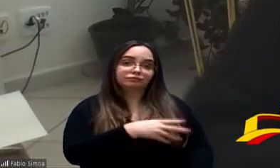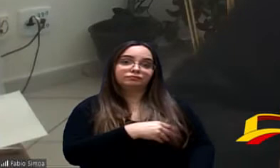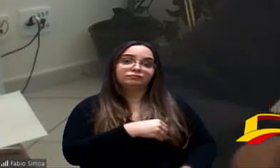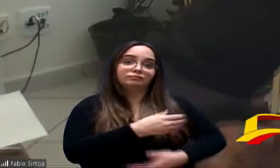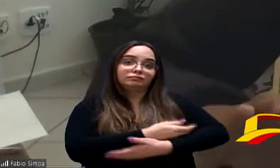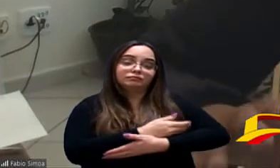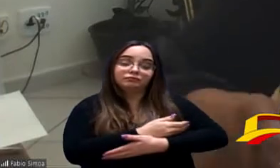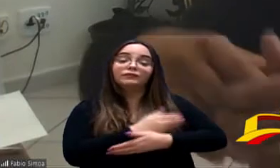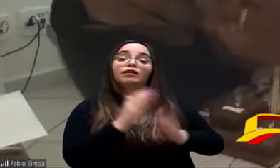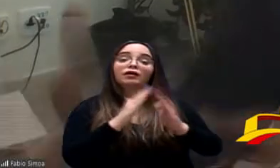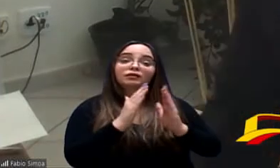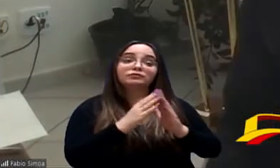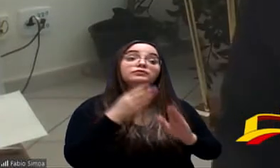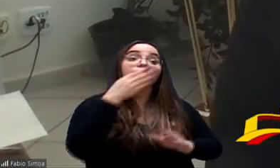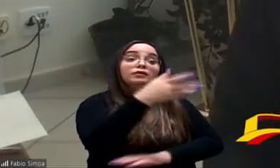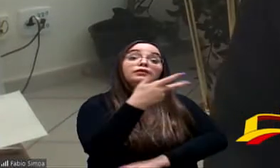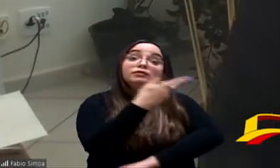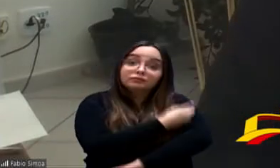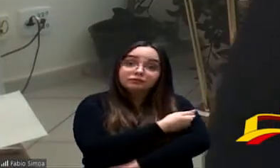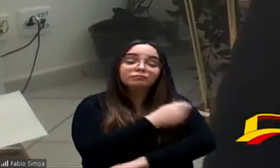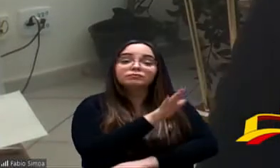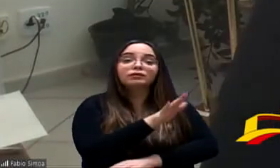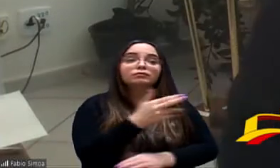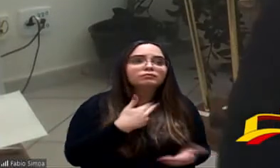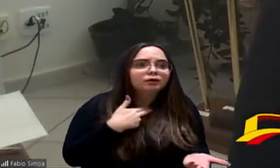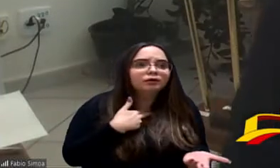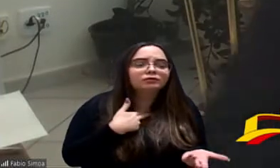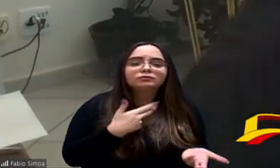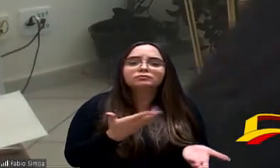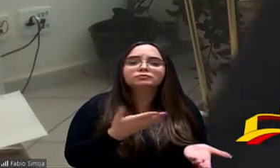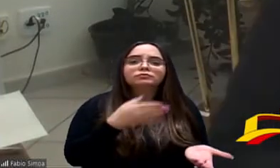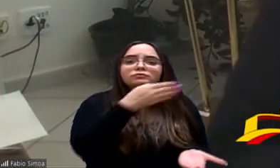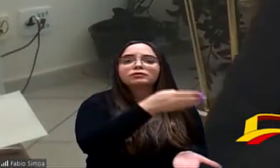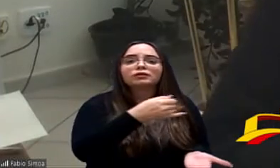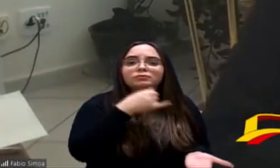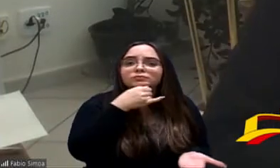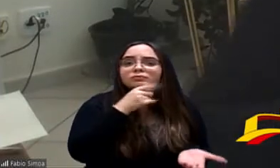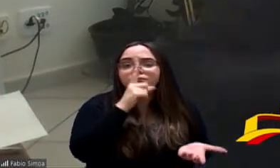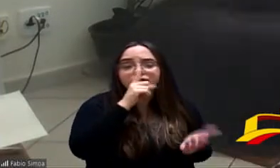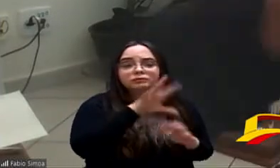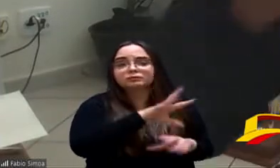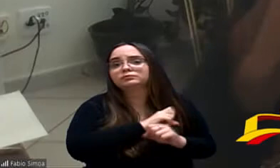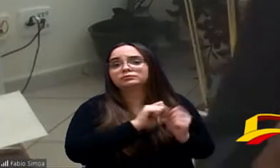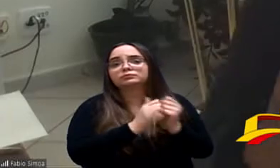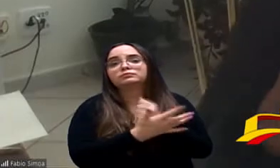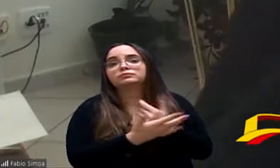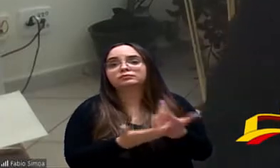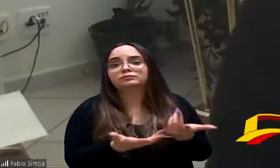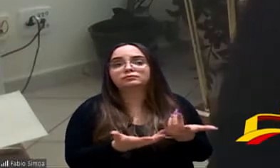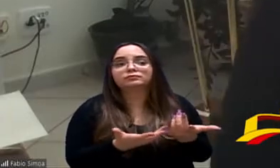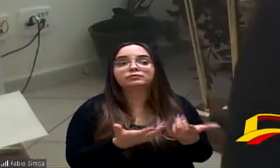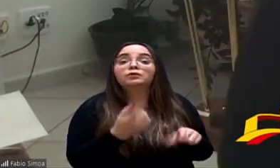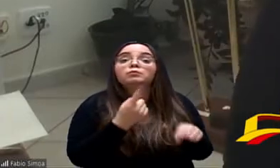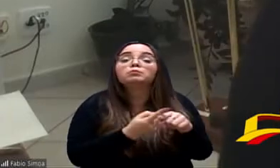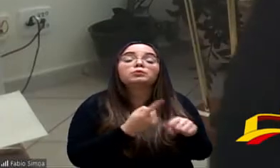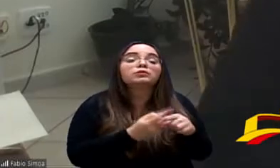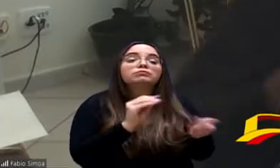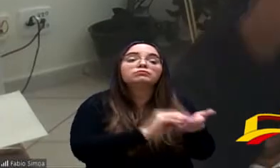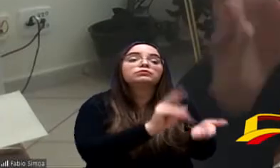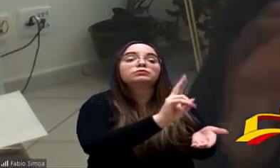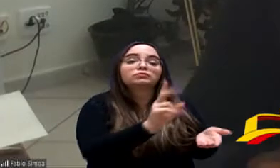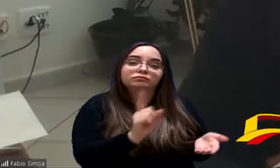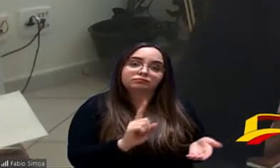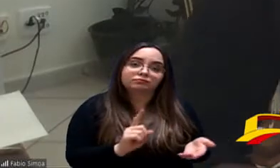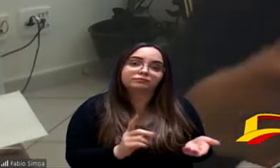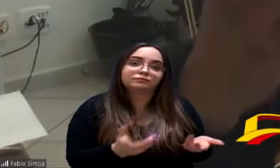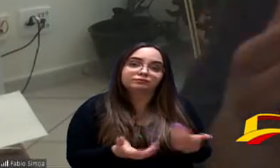podem, elas estão indo lá para serem imunizadas. E no fim, não estão achando o seu nome na lista, só que não explicam por que não está na lista. Então, é um